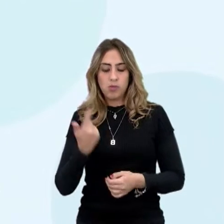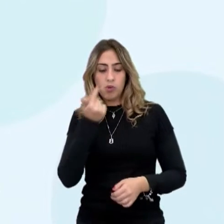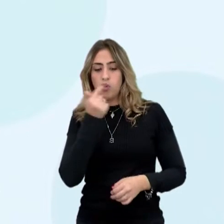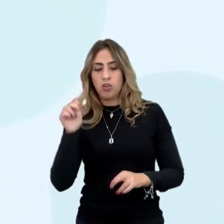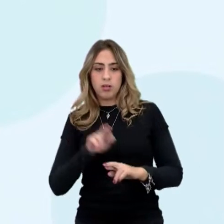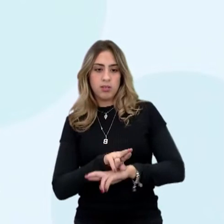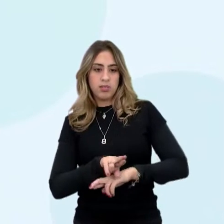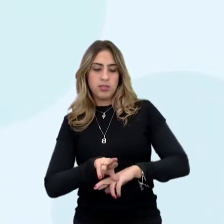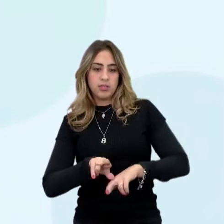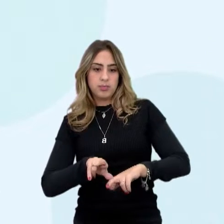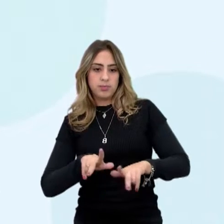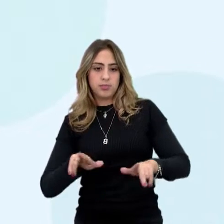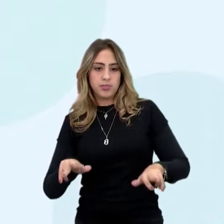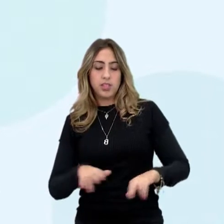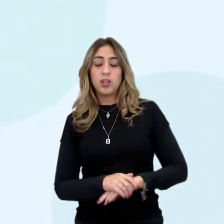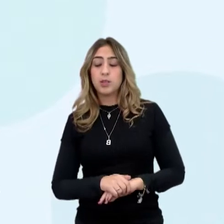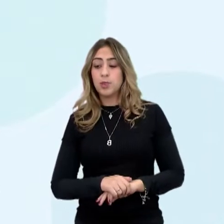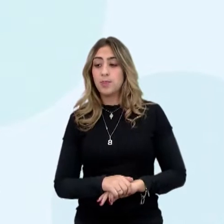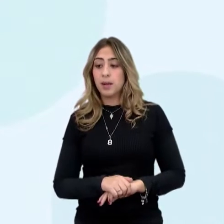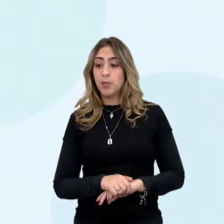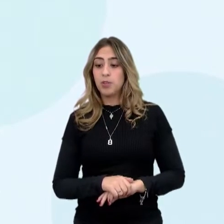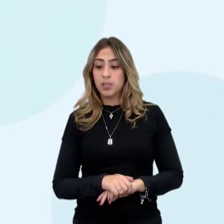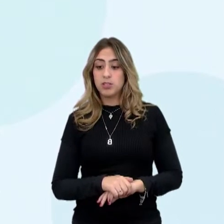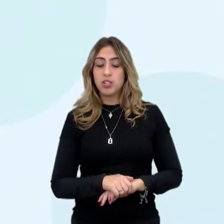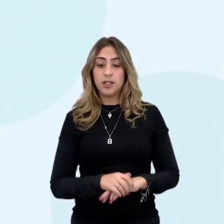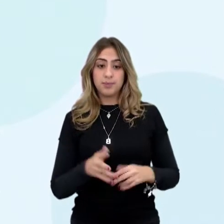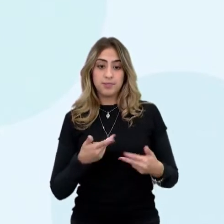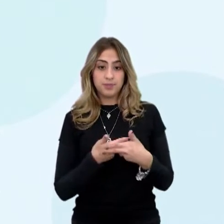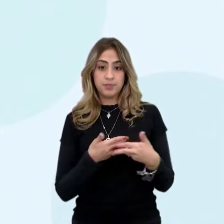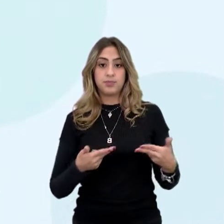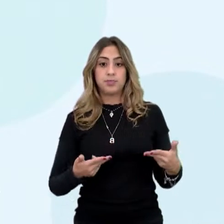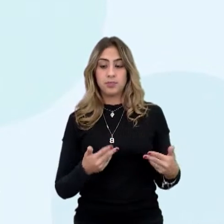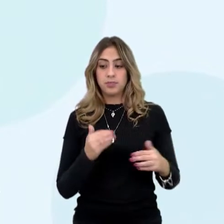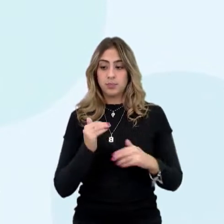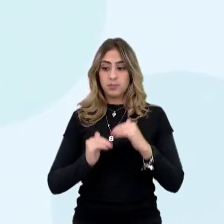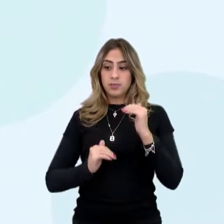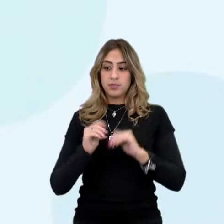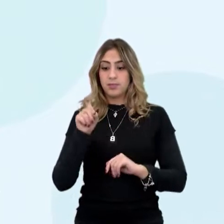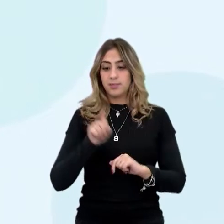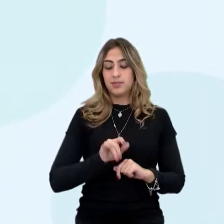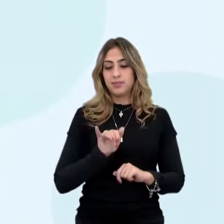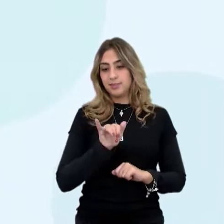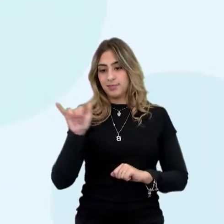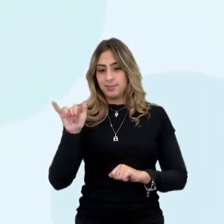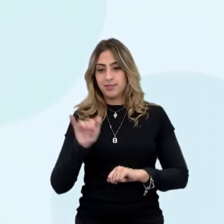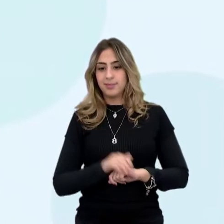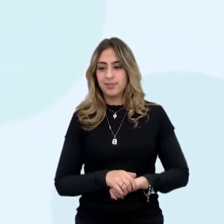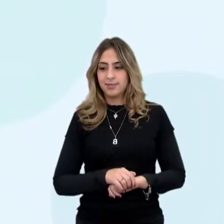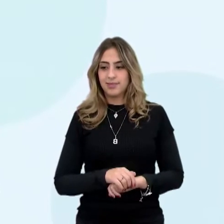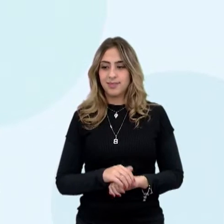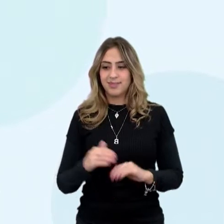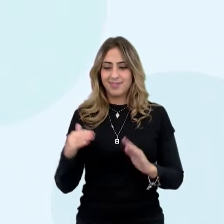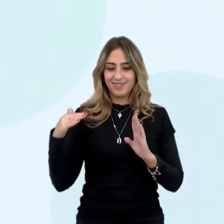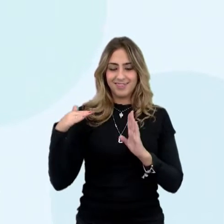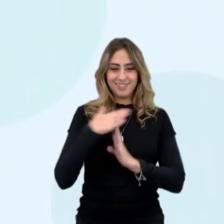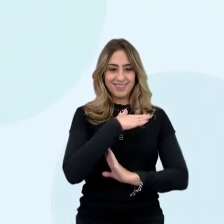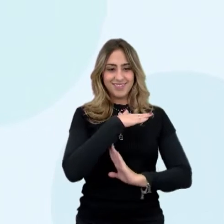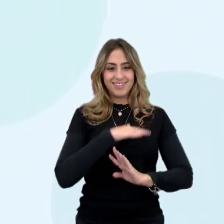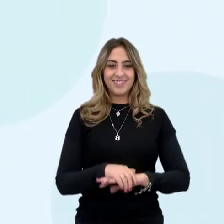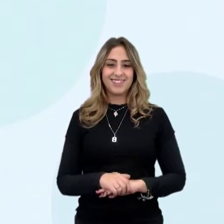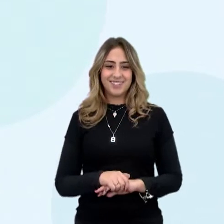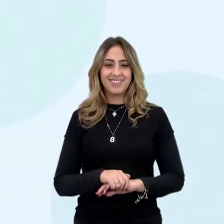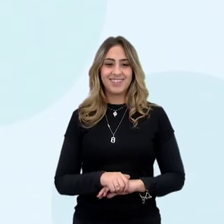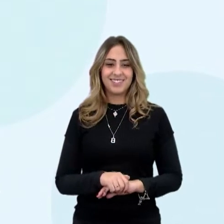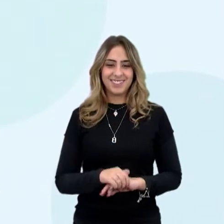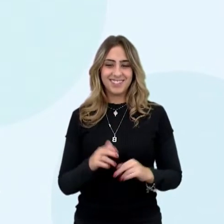no caso aí a x, tá ok? O professor de matemática gosta muito desse negócio de x e y, então mas a gente tem que romper um pouco com isso.